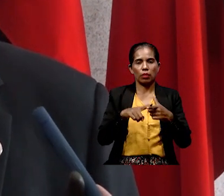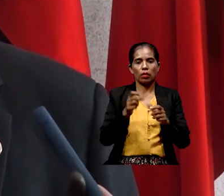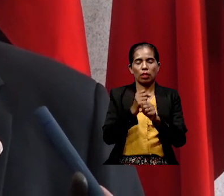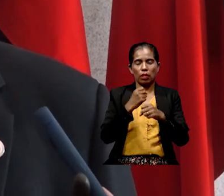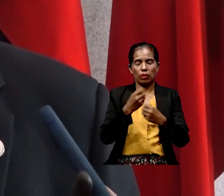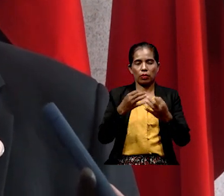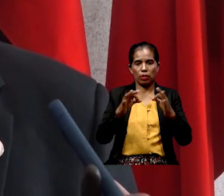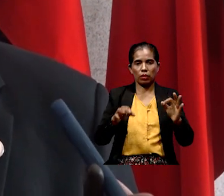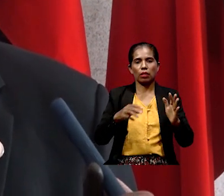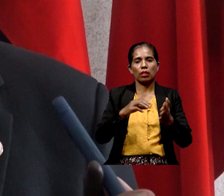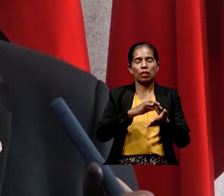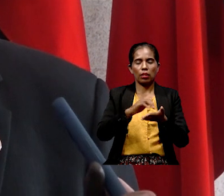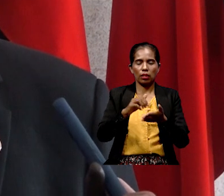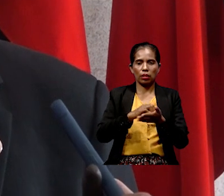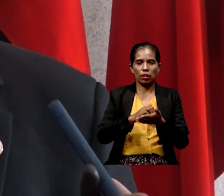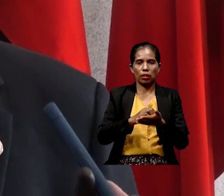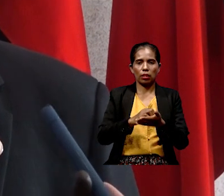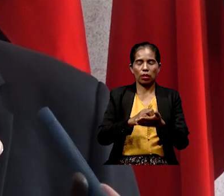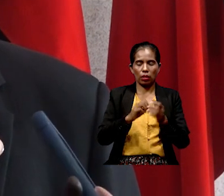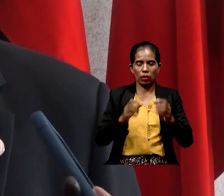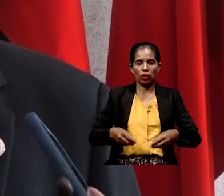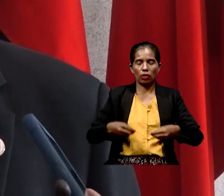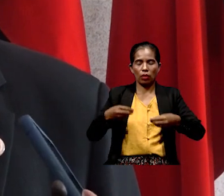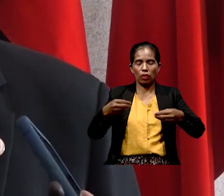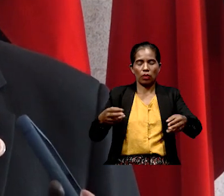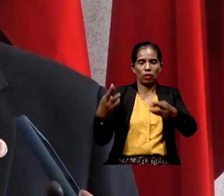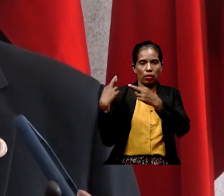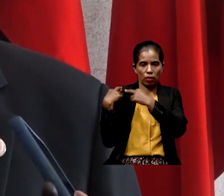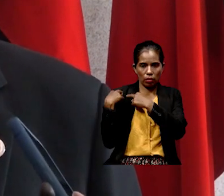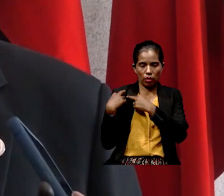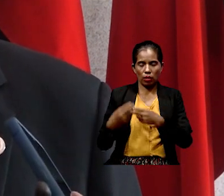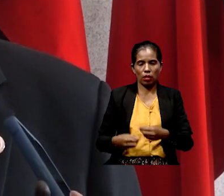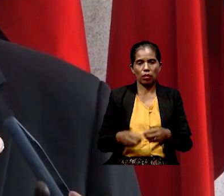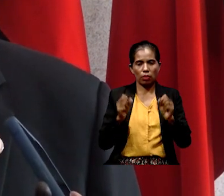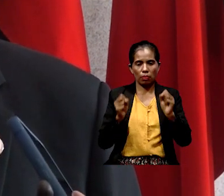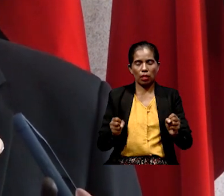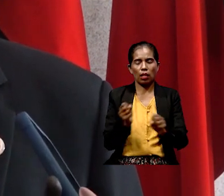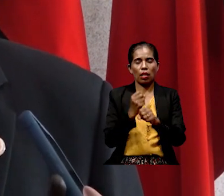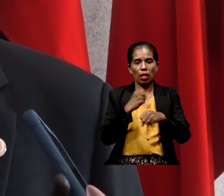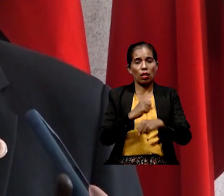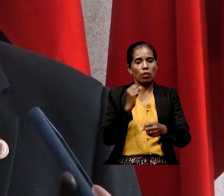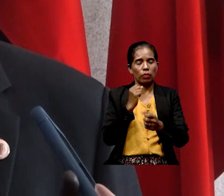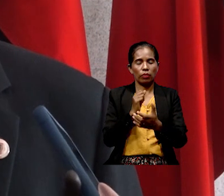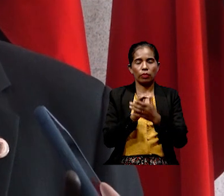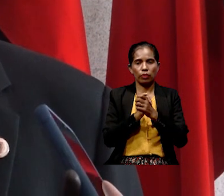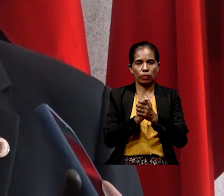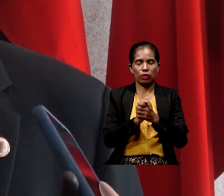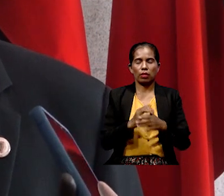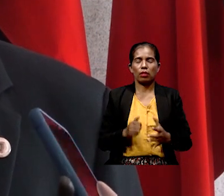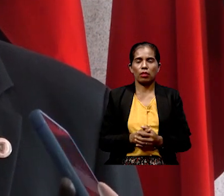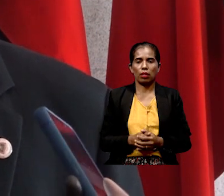a cerimônia a tomar de posse, né, a tu fortifica. Atu fortifica